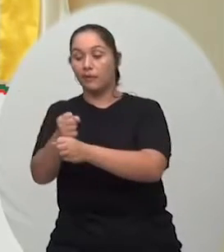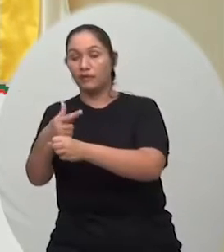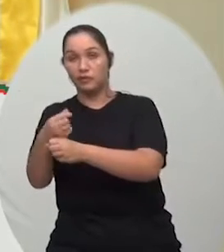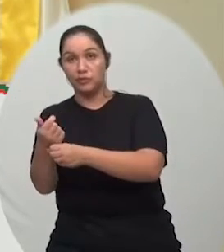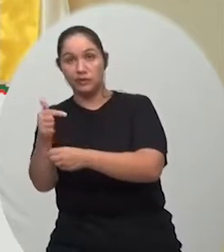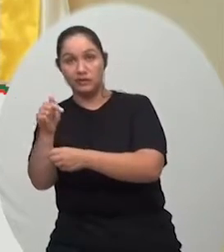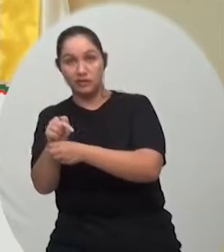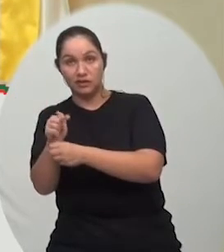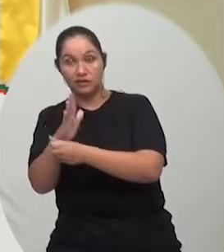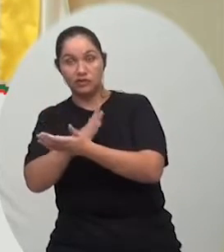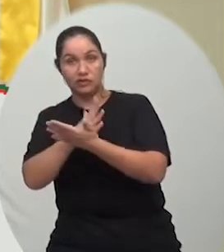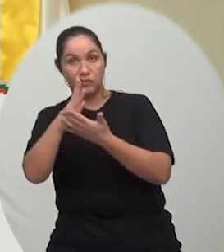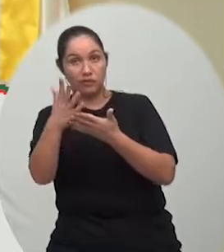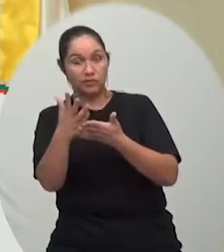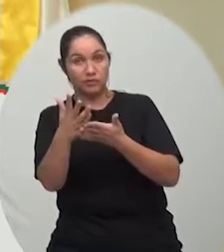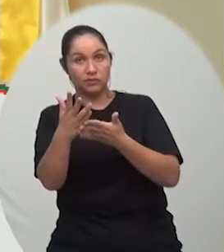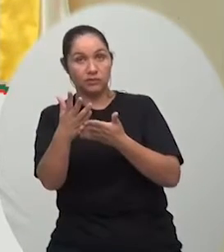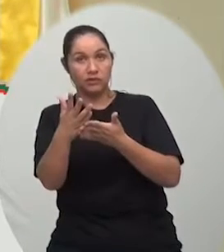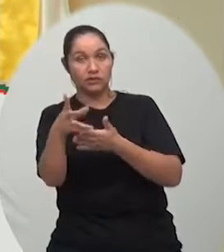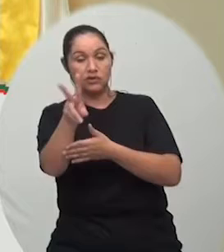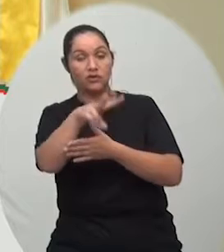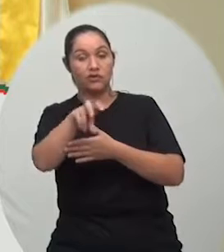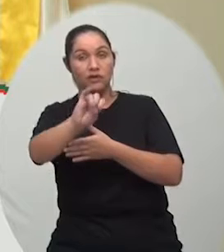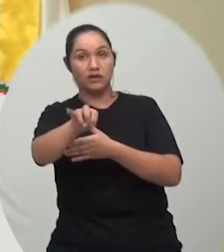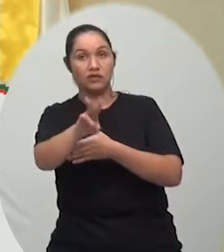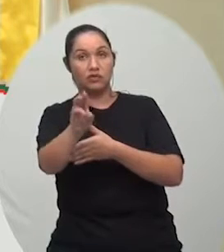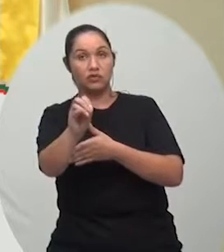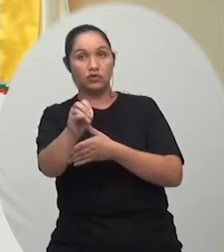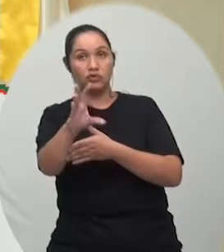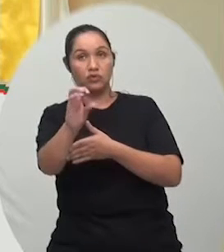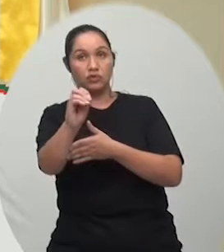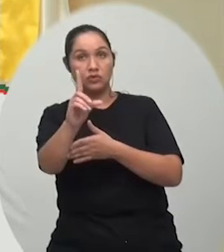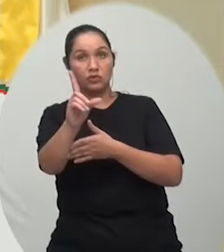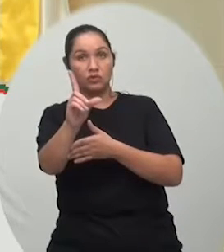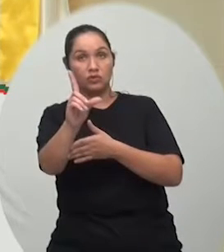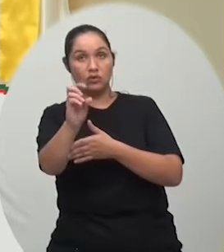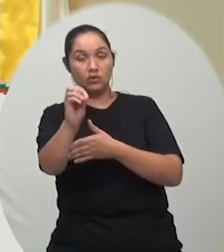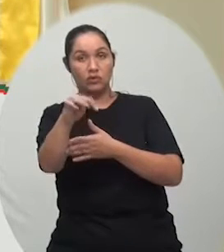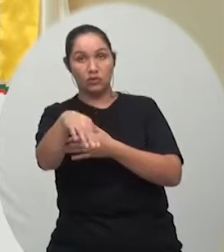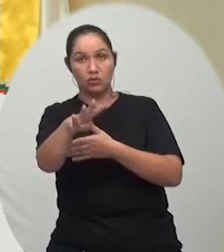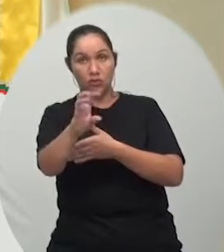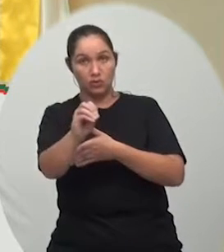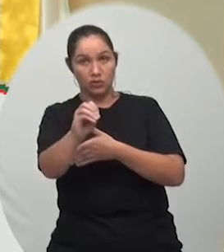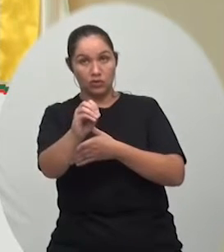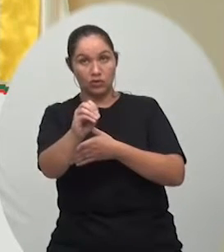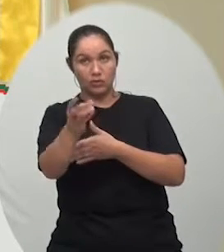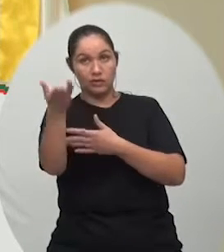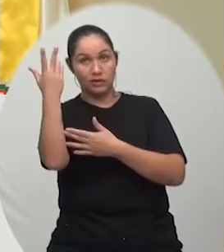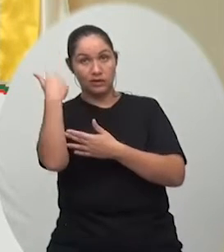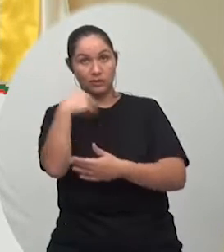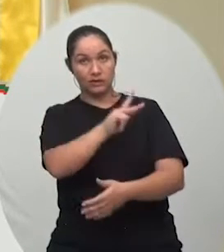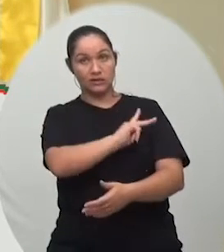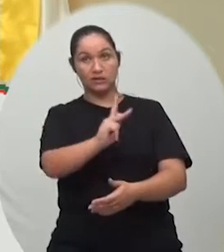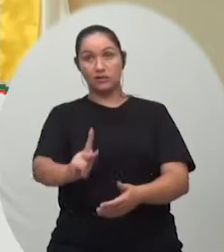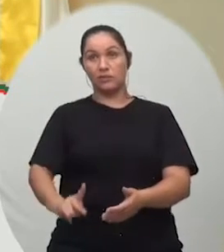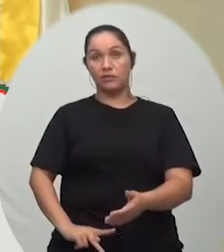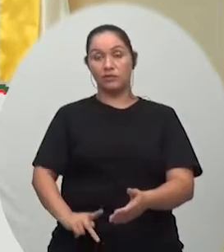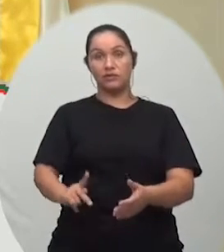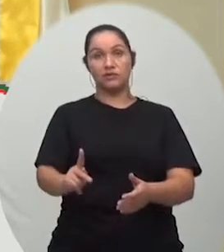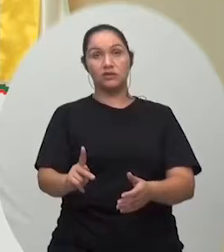2017, vereador Júlio Colombo, presidente da Câmara, nós estávamos juntos